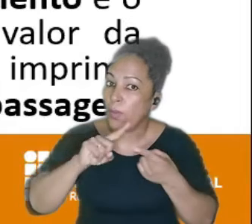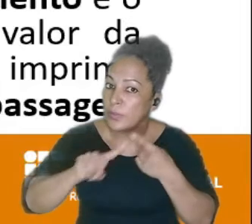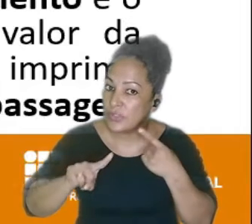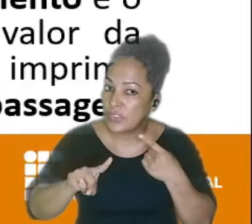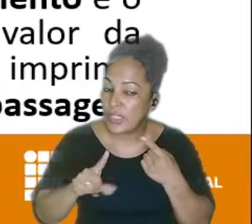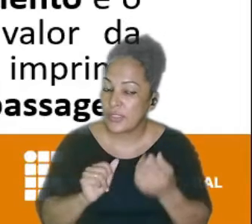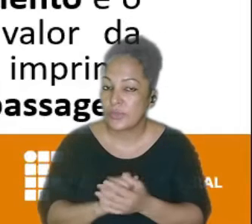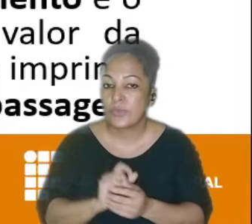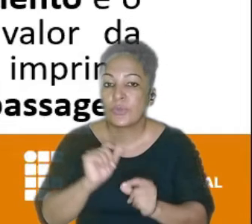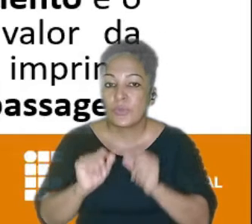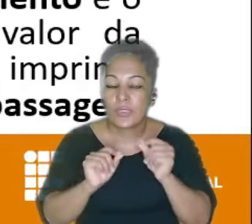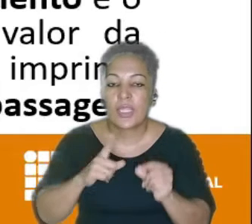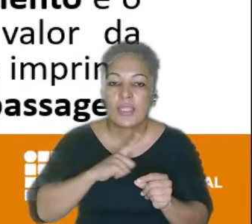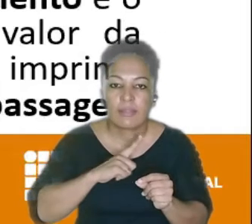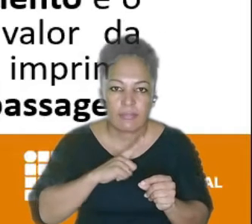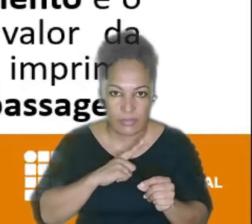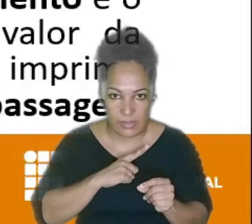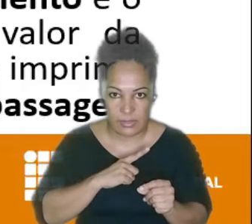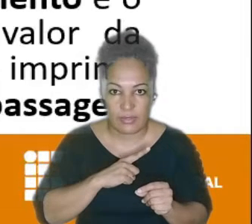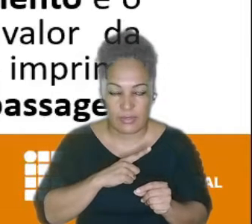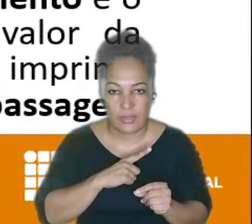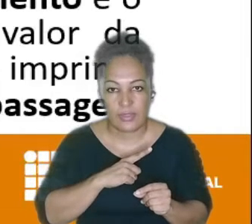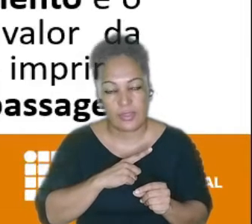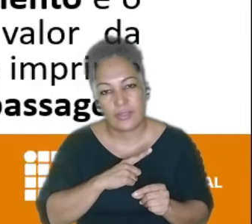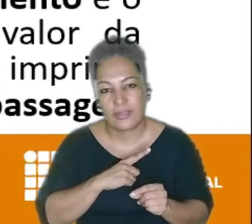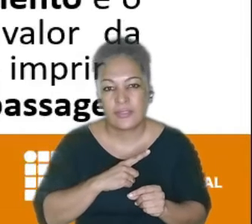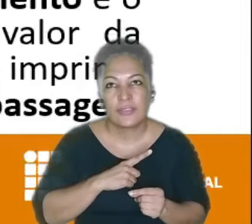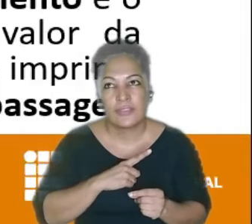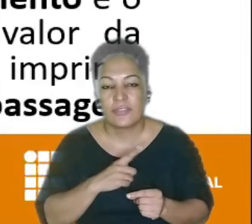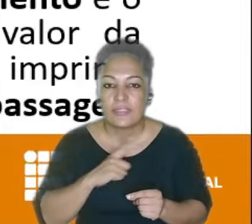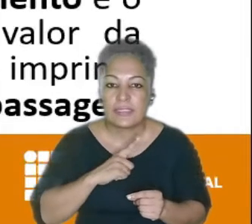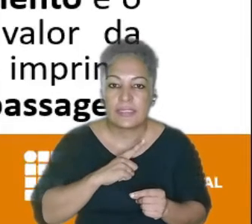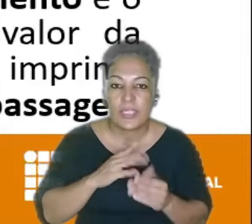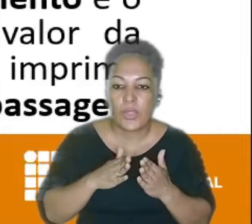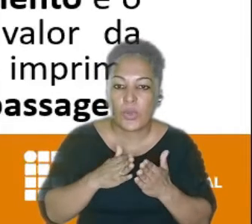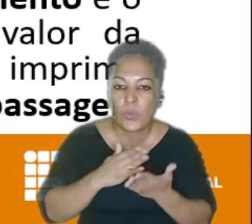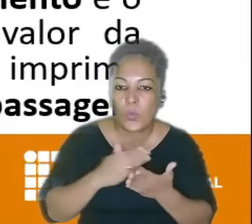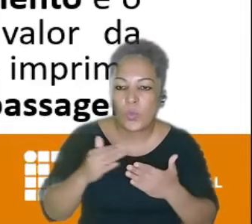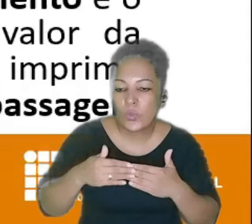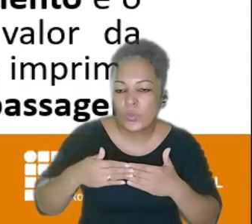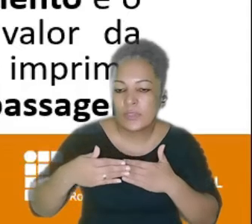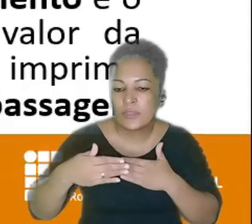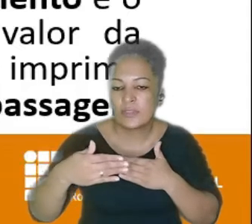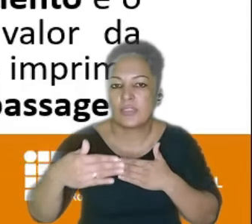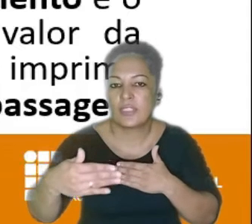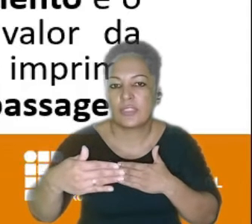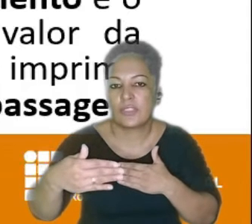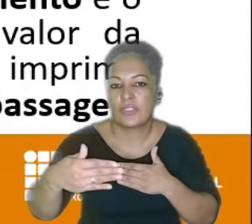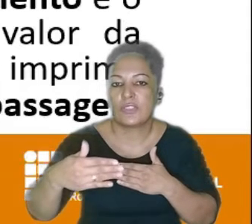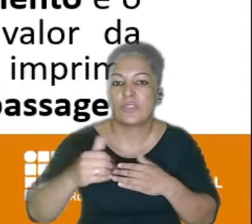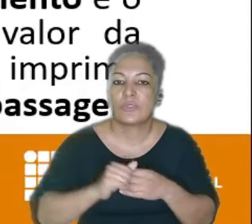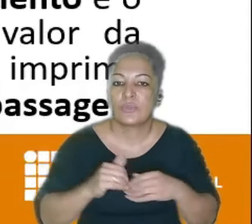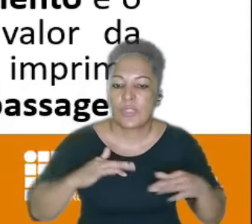um objeto abstrato que possui que vai possuir um trecho, e esse